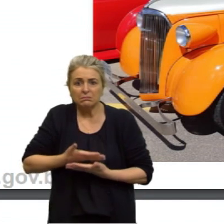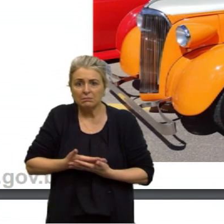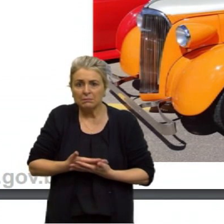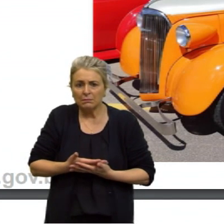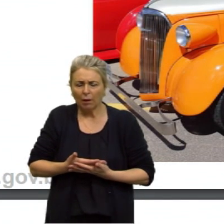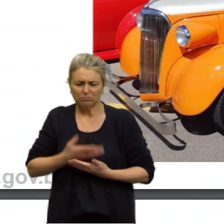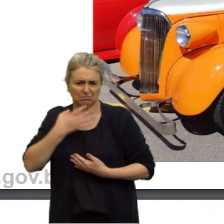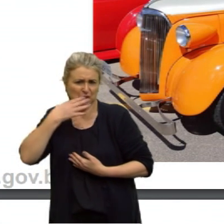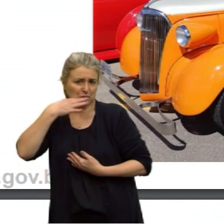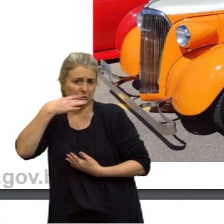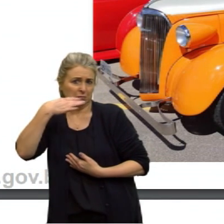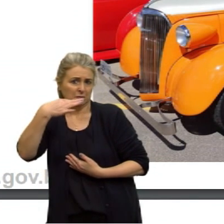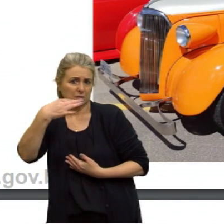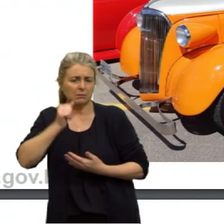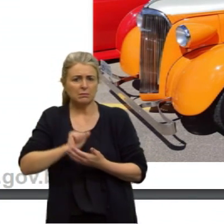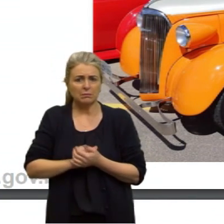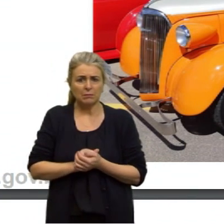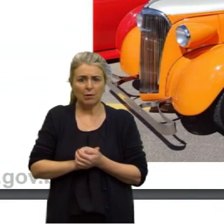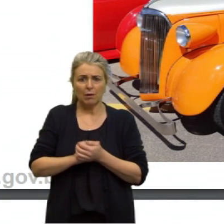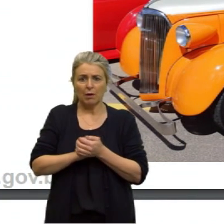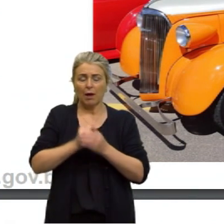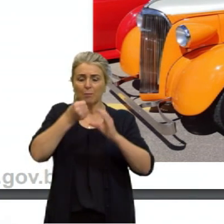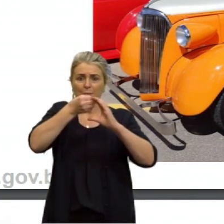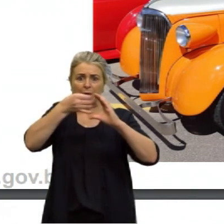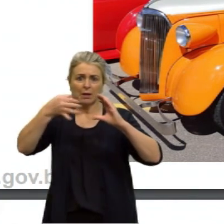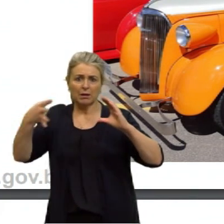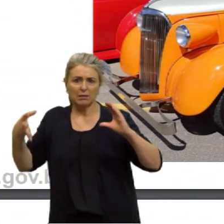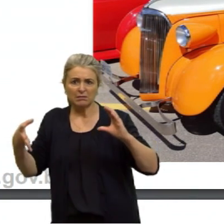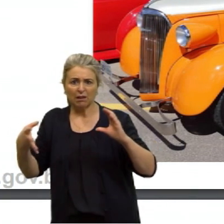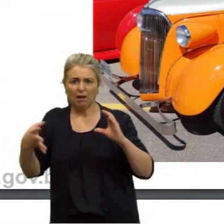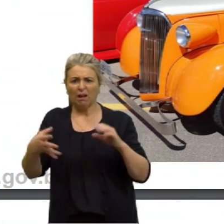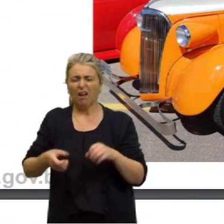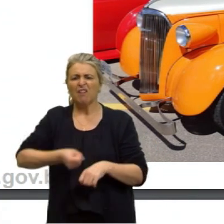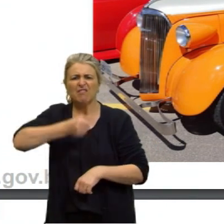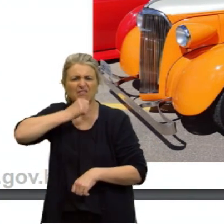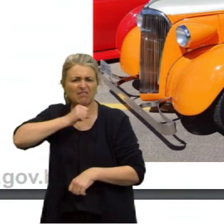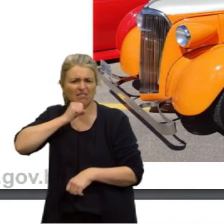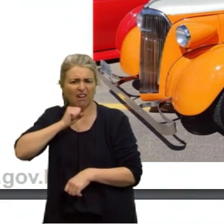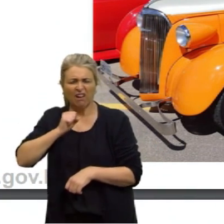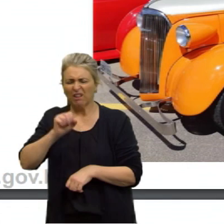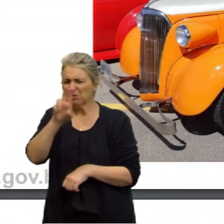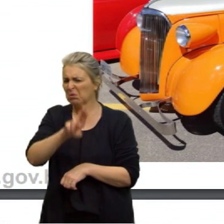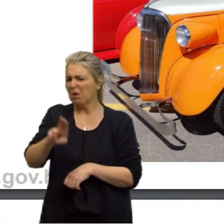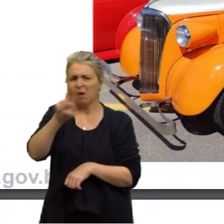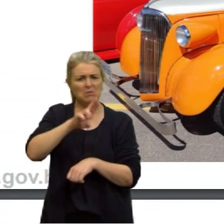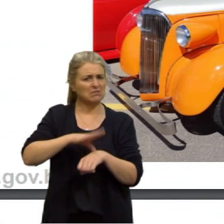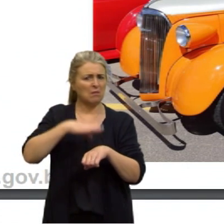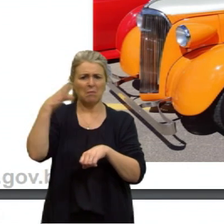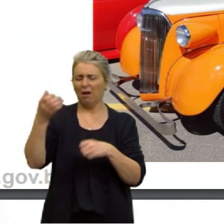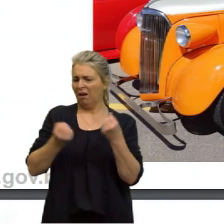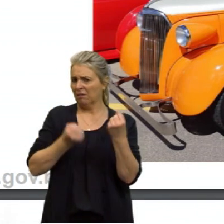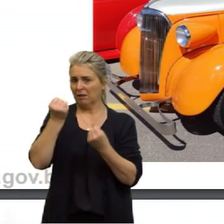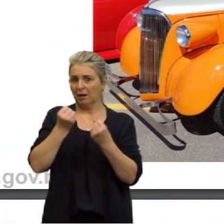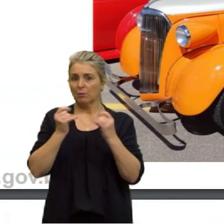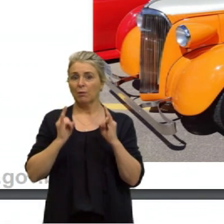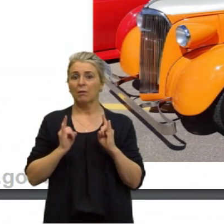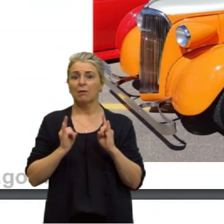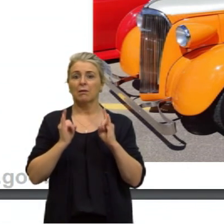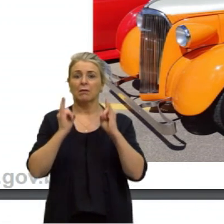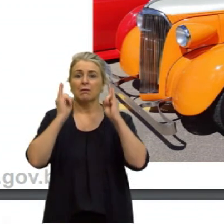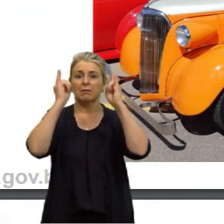é colorido eu posso fazer com esse caminhão de quadro se eu não gostar de carro assim prédio